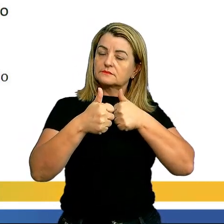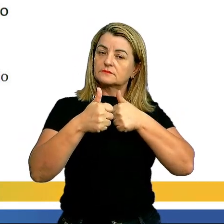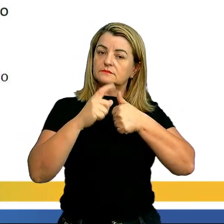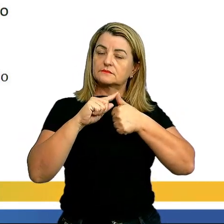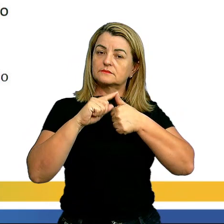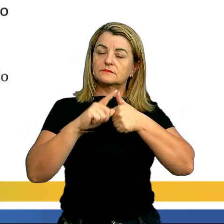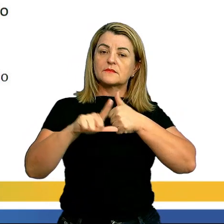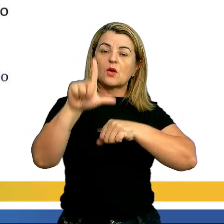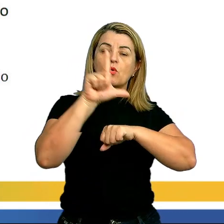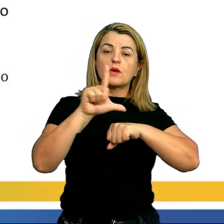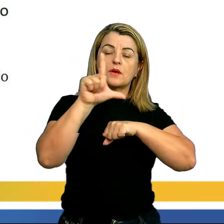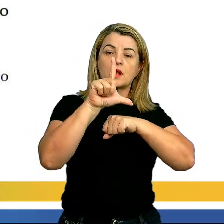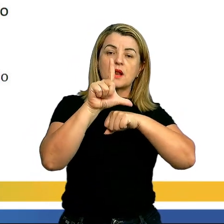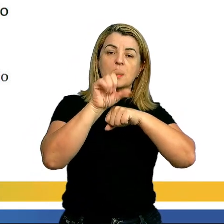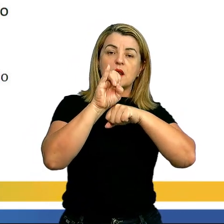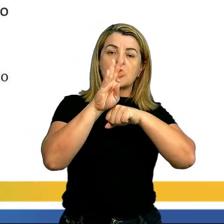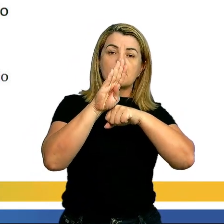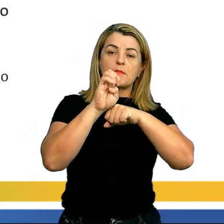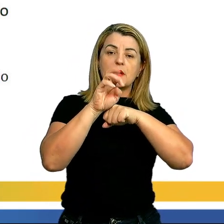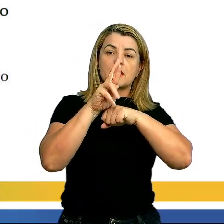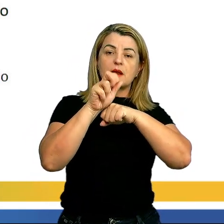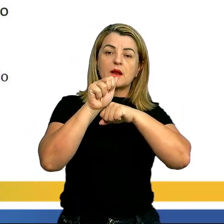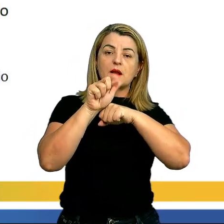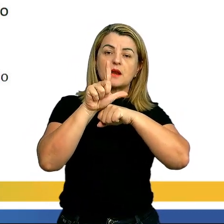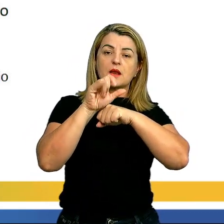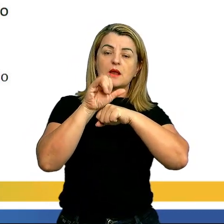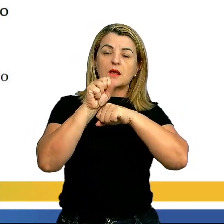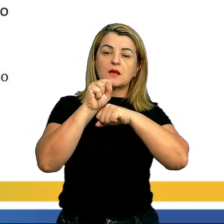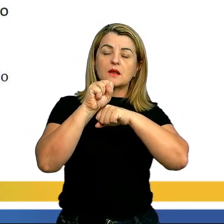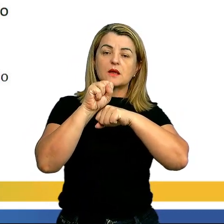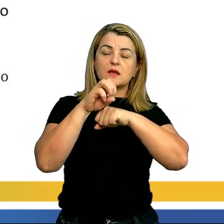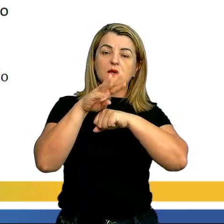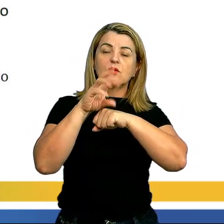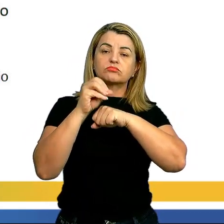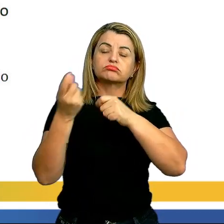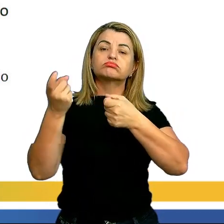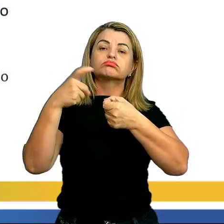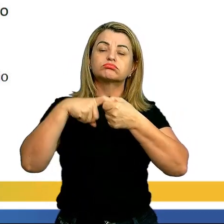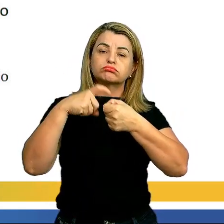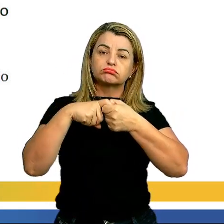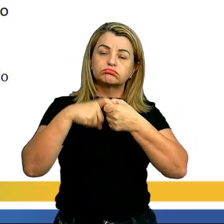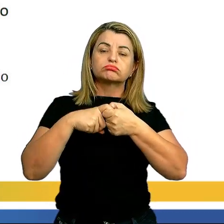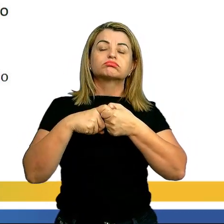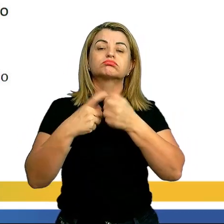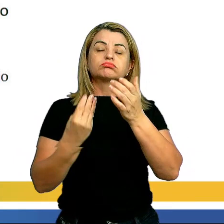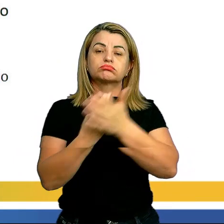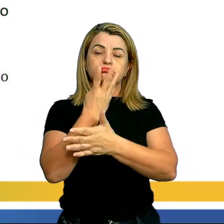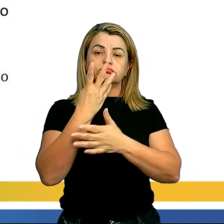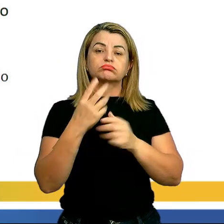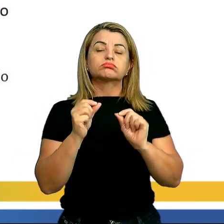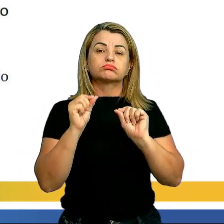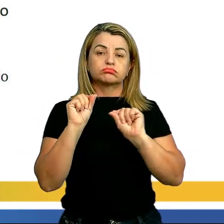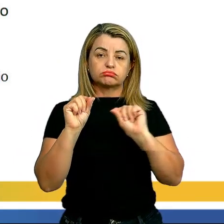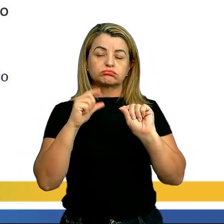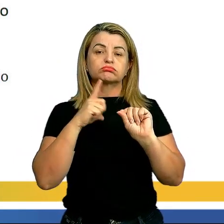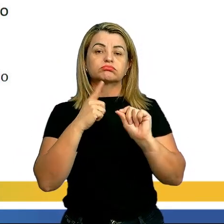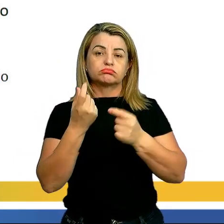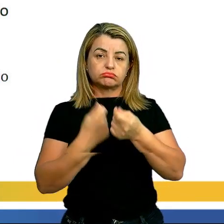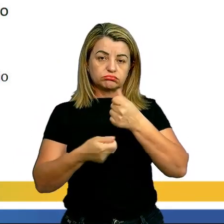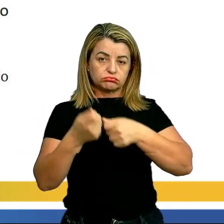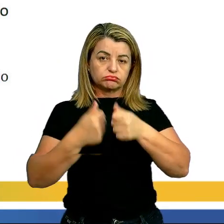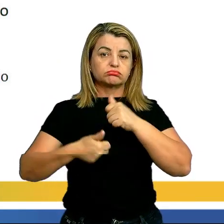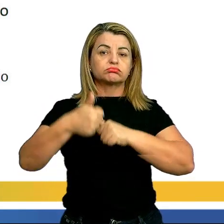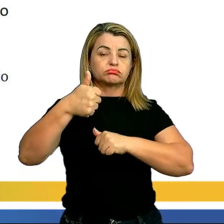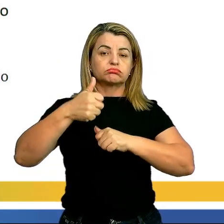o liberalismo, ele voltou a acontecer, tá? Então, a interferência ela ficou de lado. Houve a recuperação econômica, as